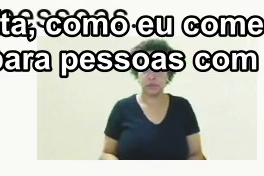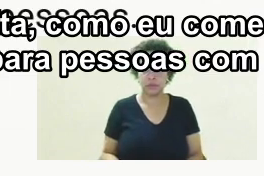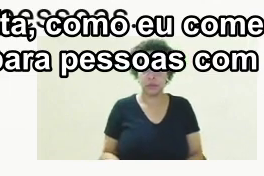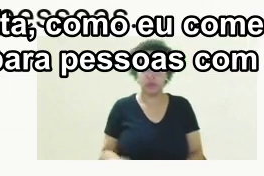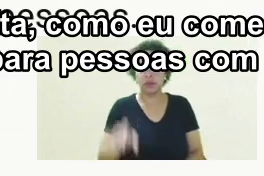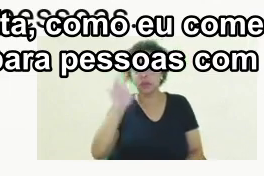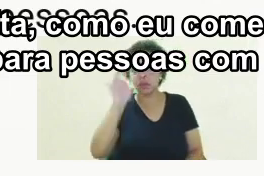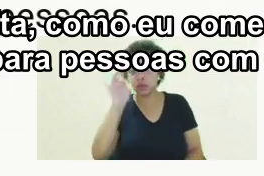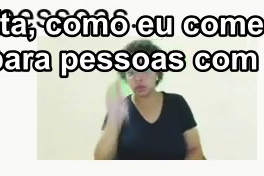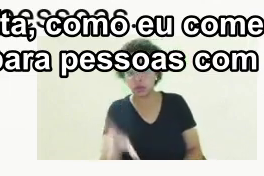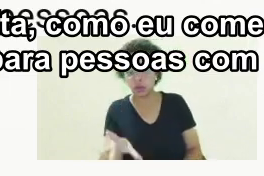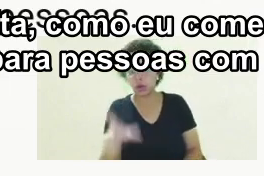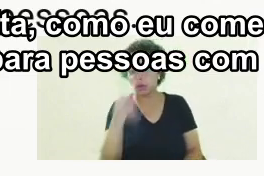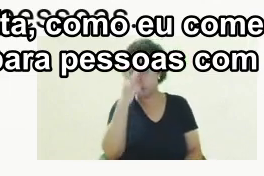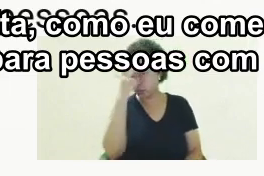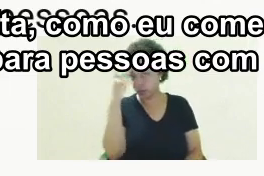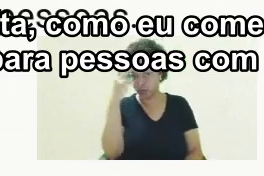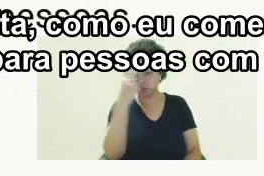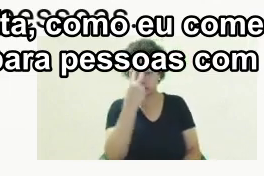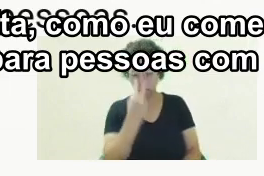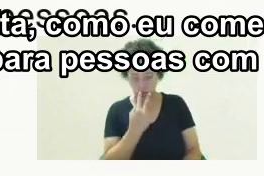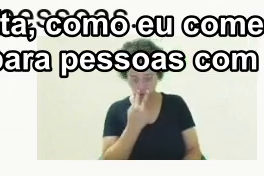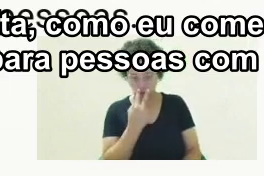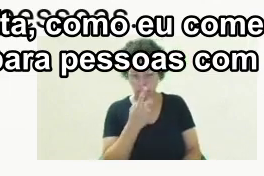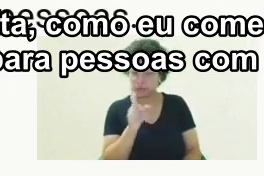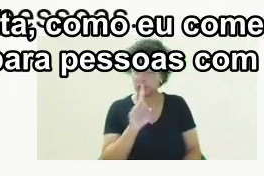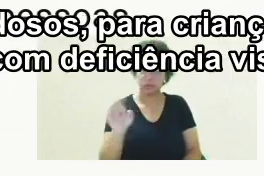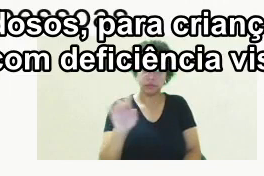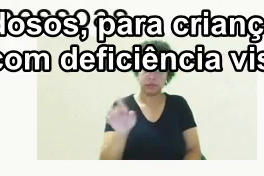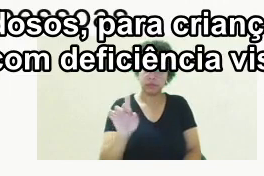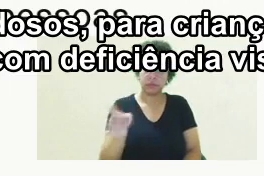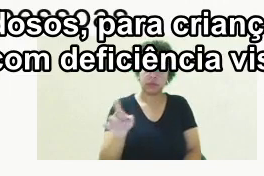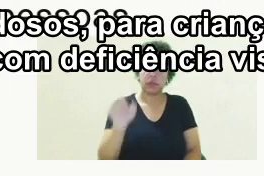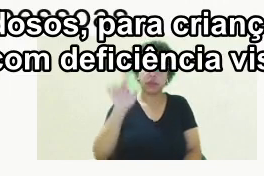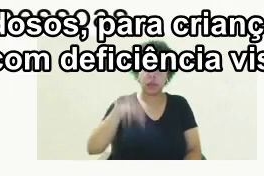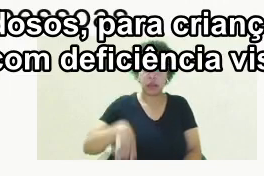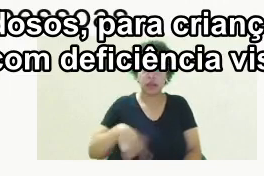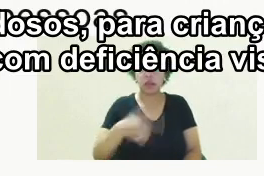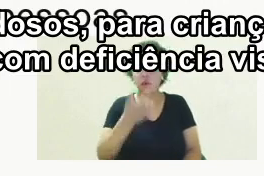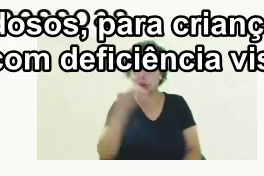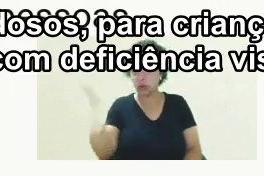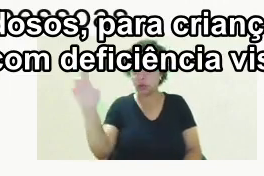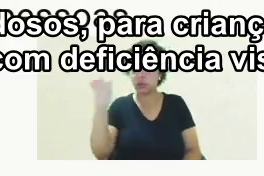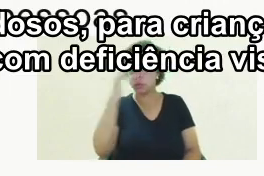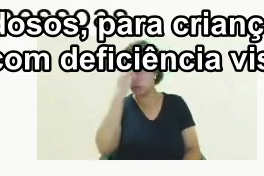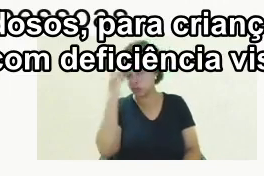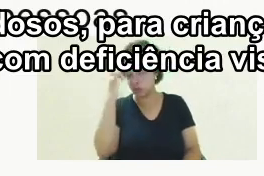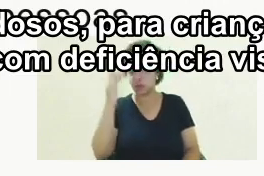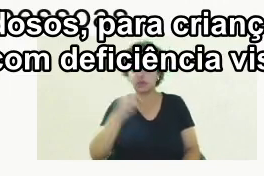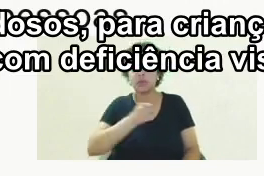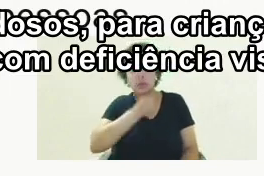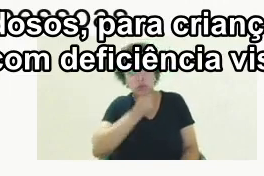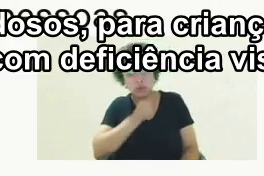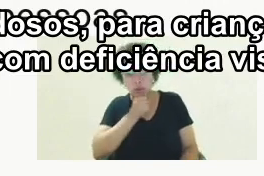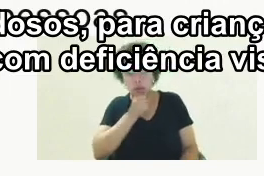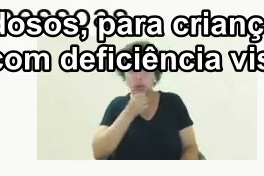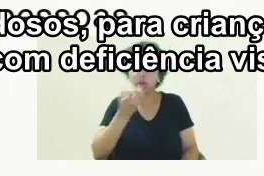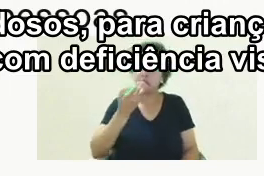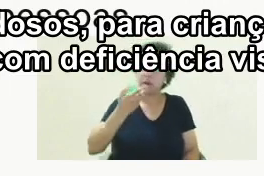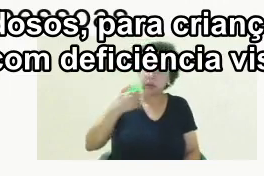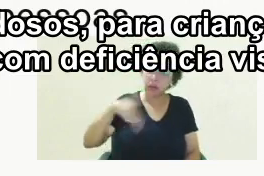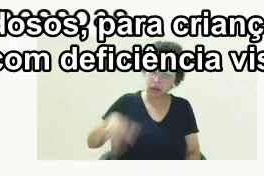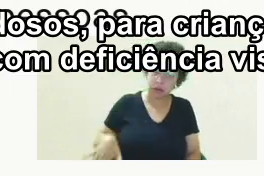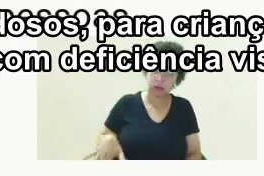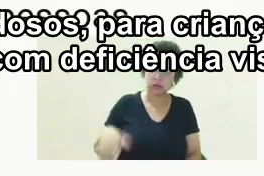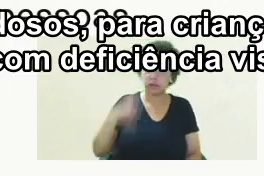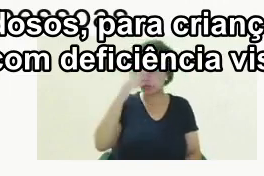feita somente para pessoas com deficiência visual. Ela é feita também para idosos, para crianças, para pessoas